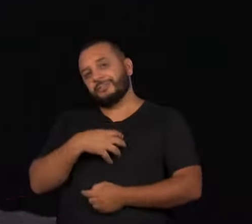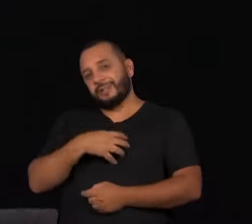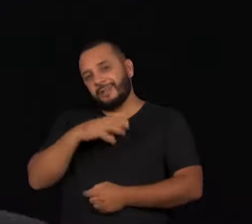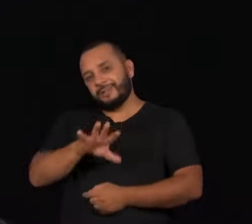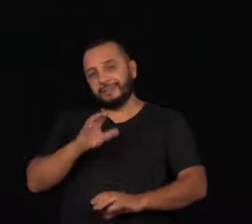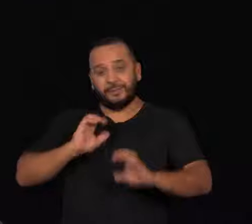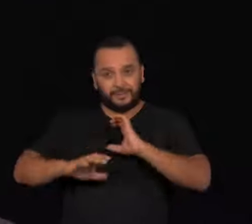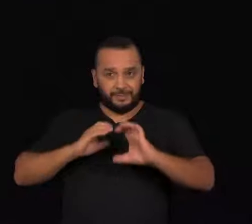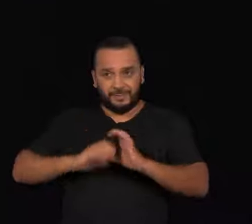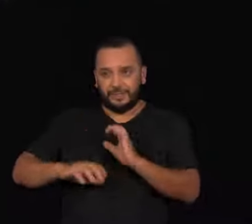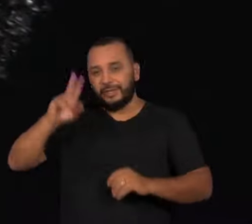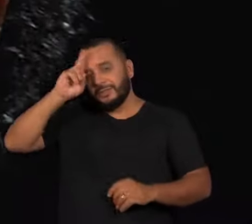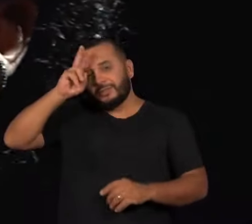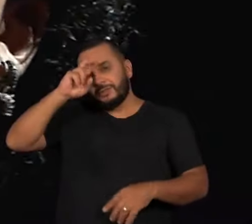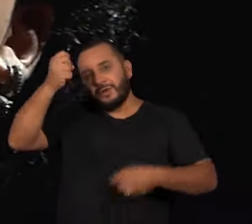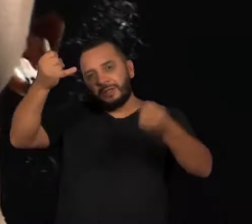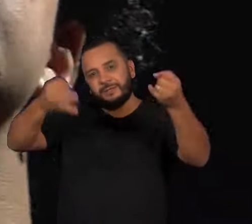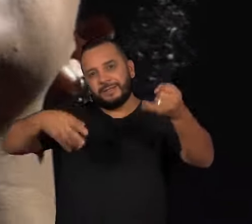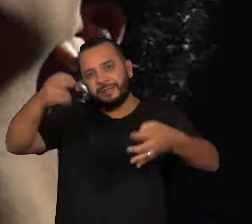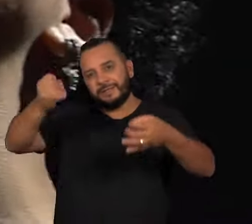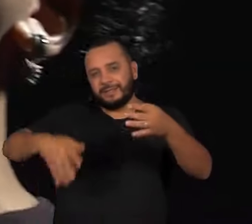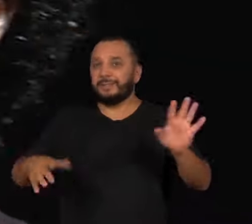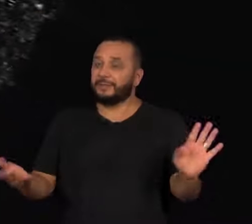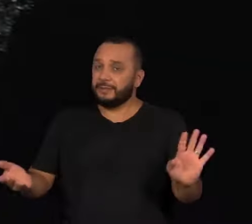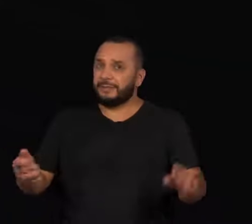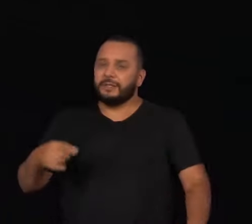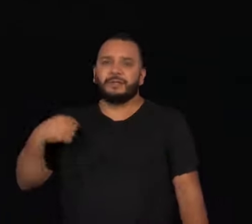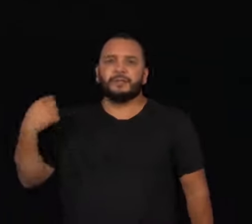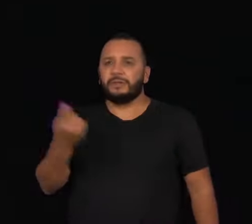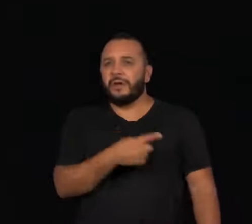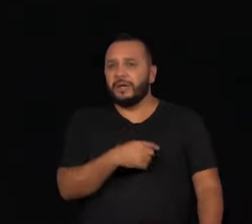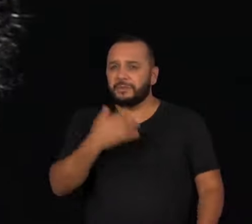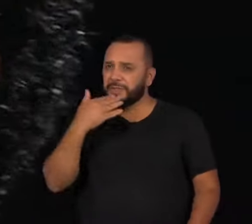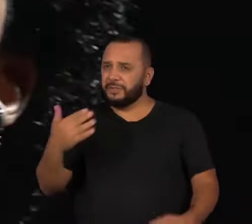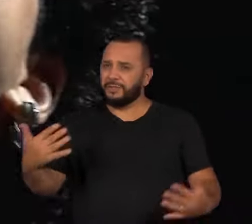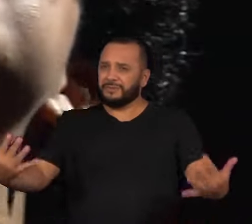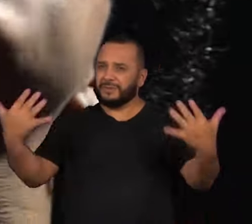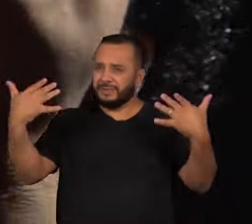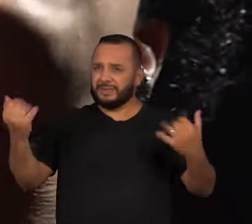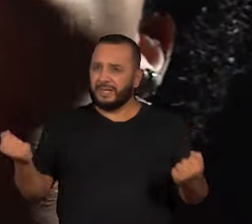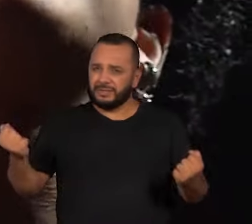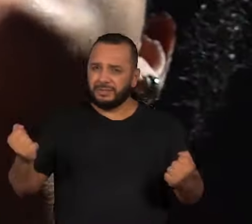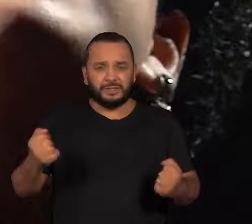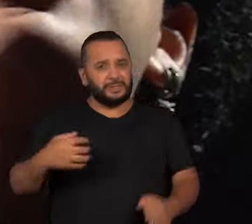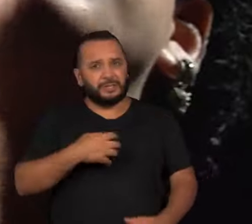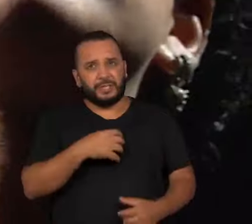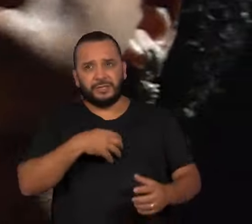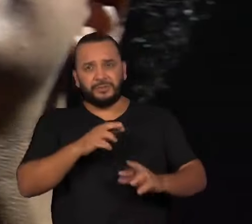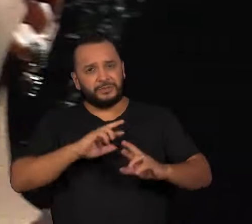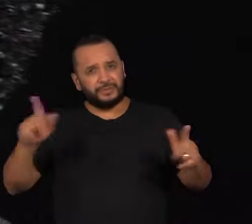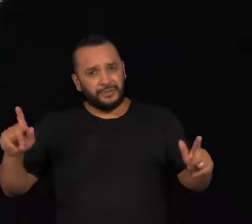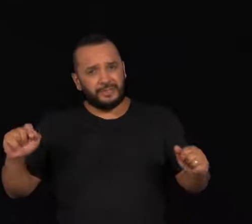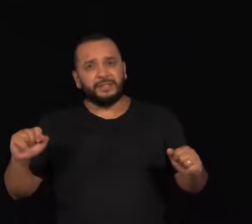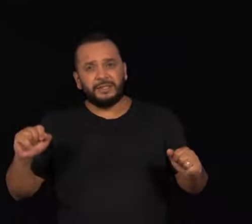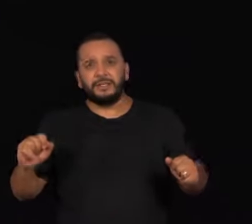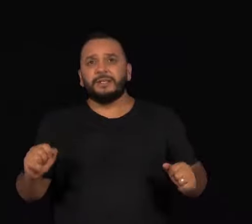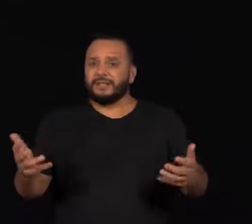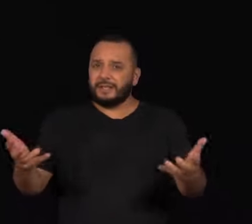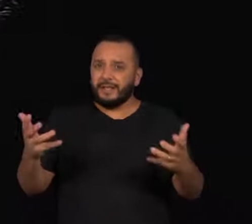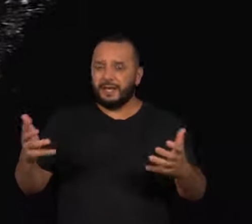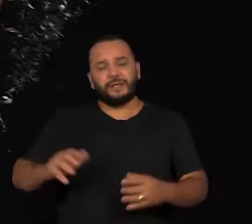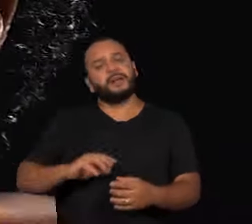a história e se manifestam. Só estamos pedindo visibilidade, uma visibilidade diferente da que já temos. Queremos que os